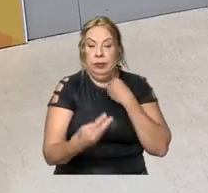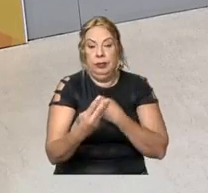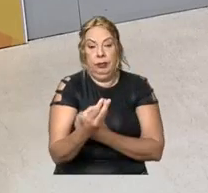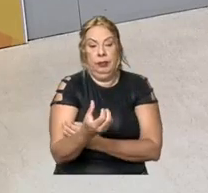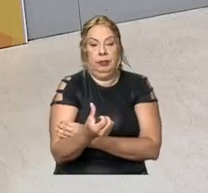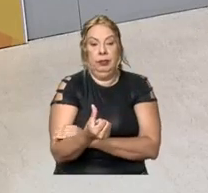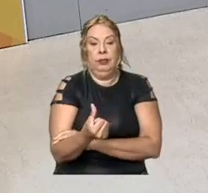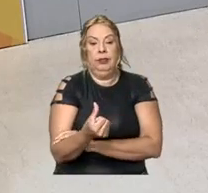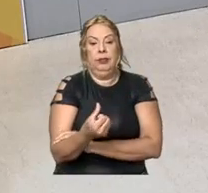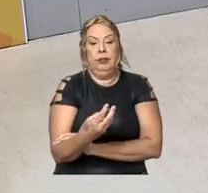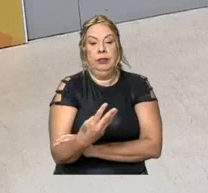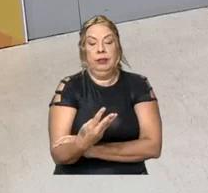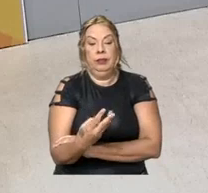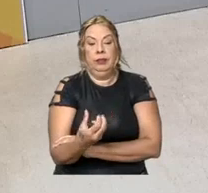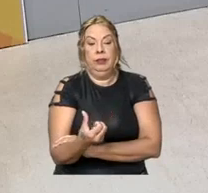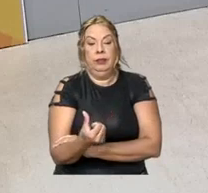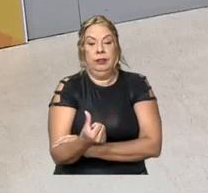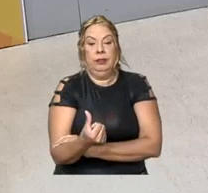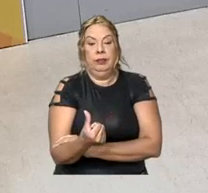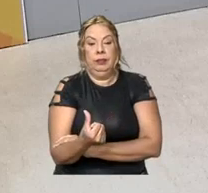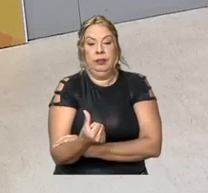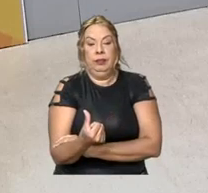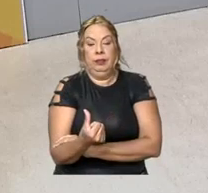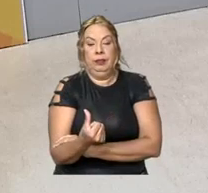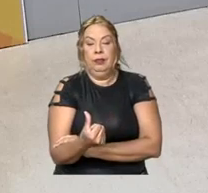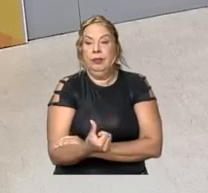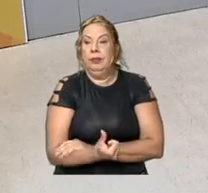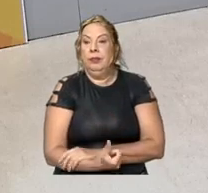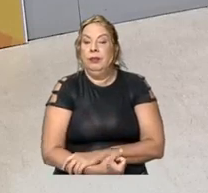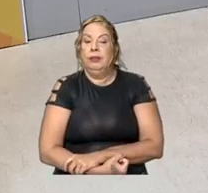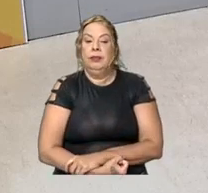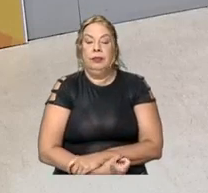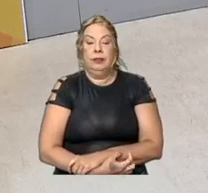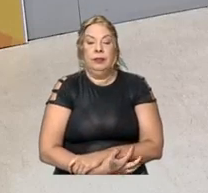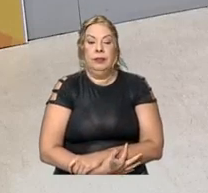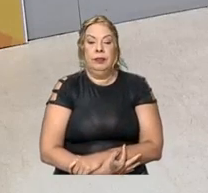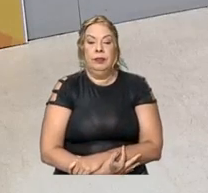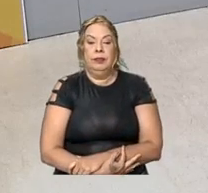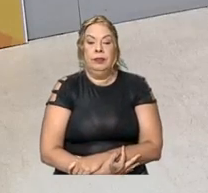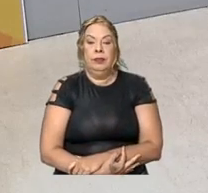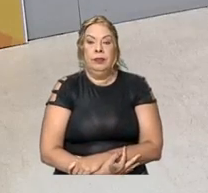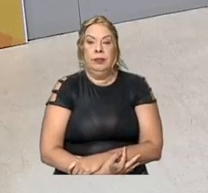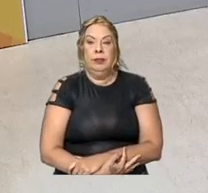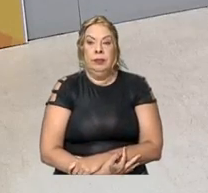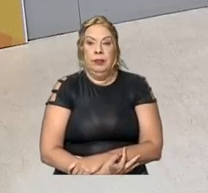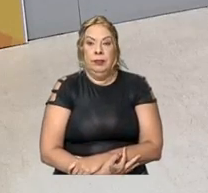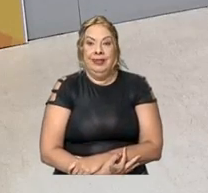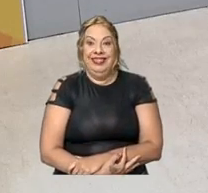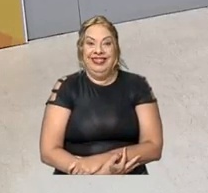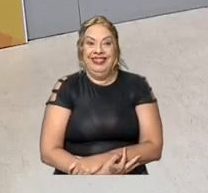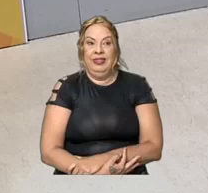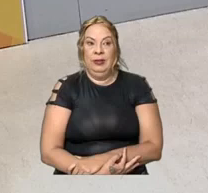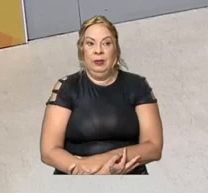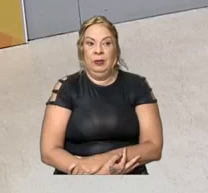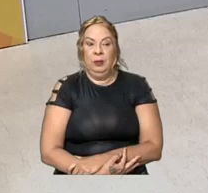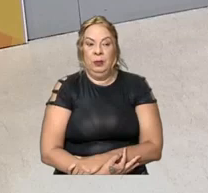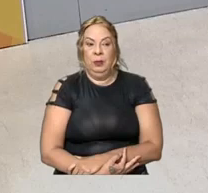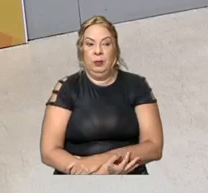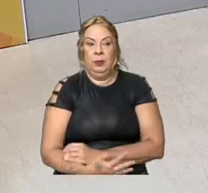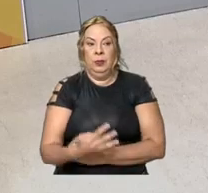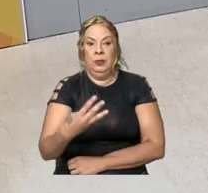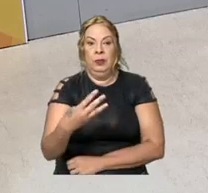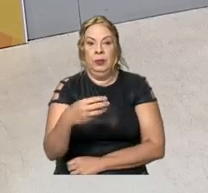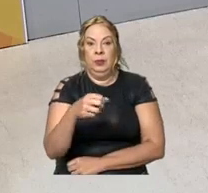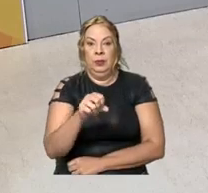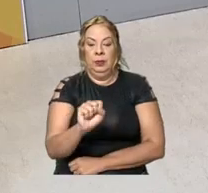36 é a bola da vez, 36, vamos lá, 36, já tenho 36, dá uma conferida se tem